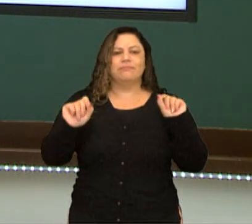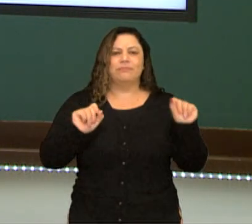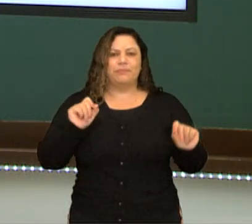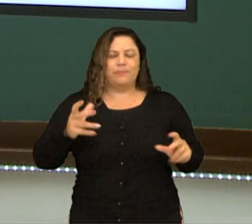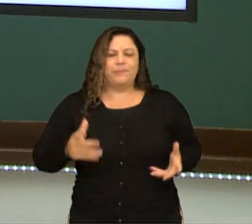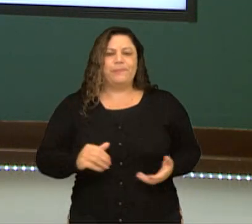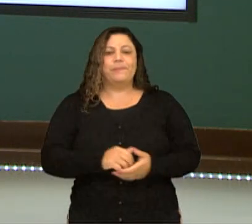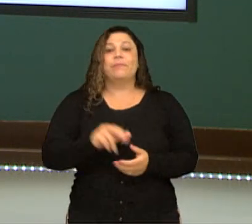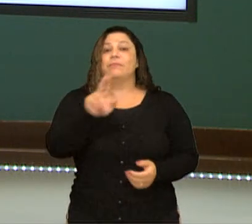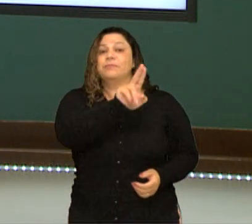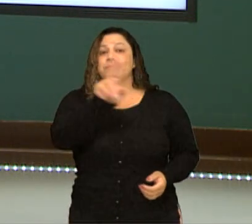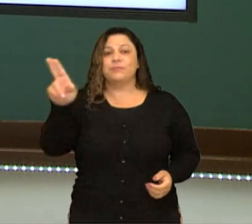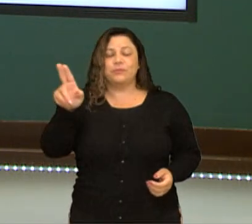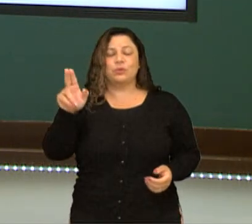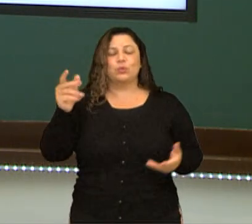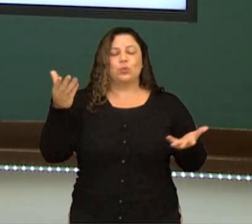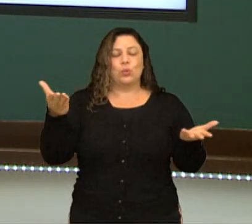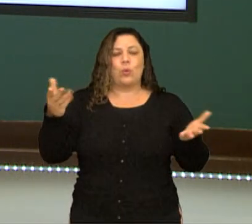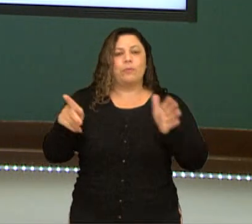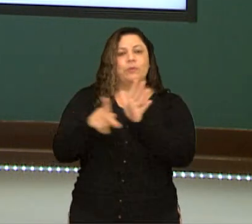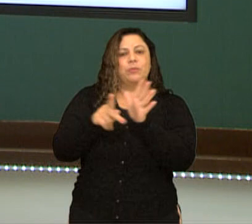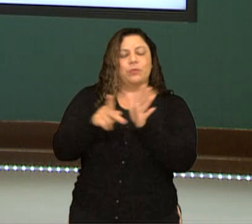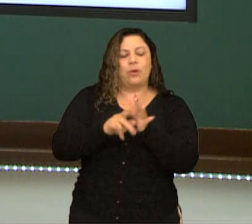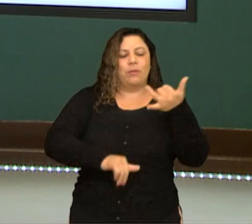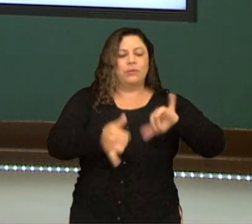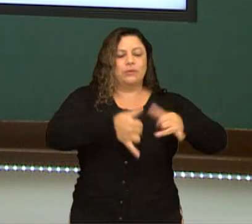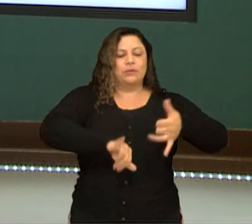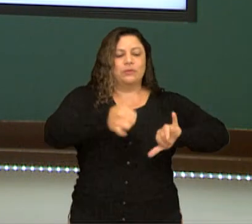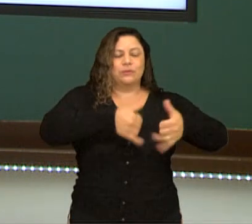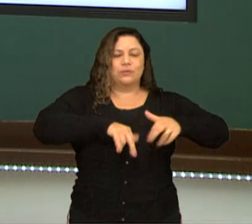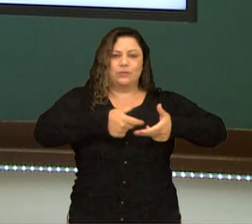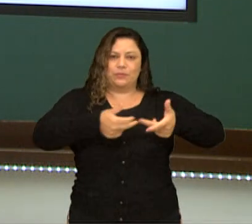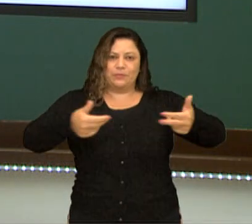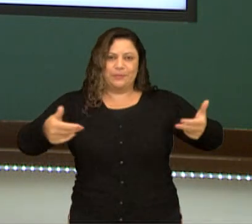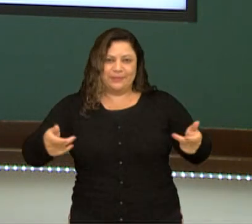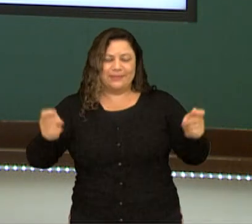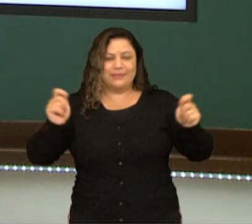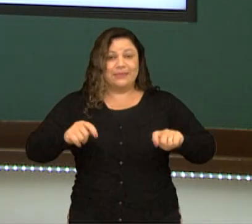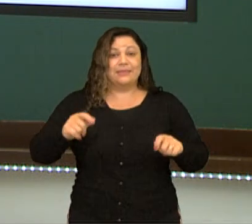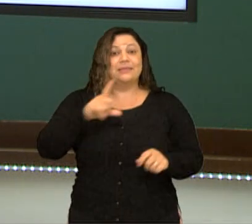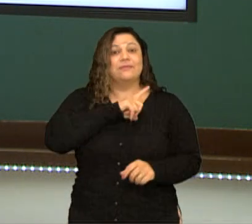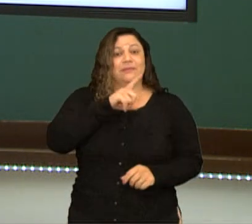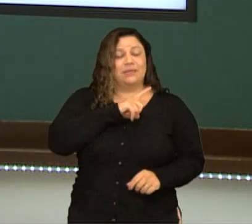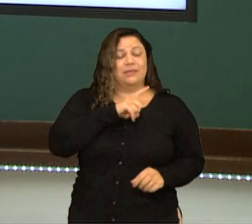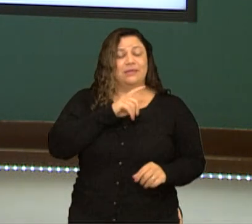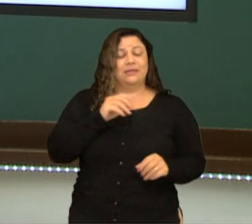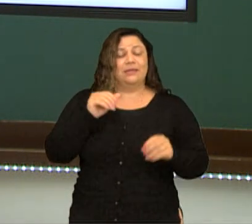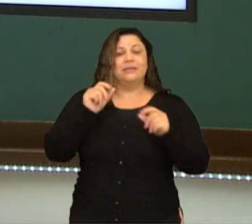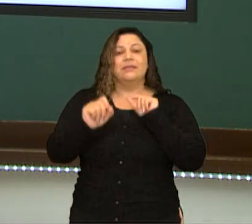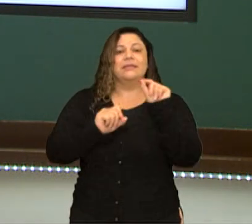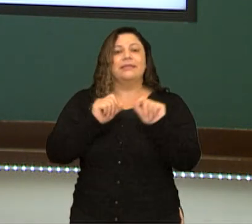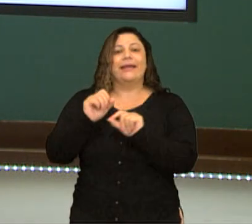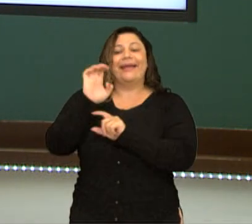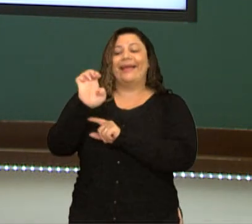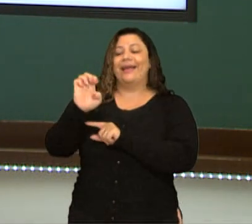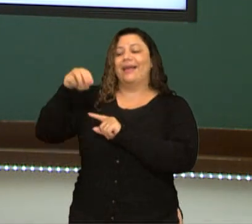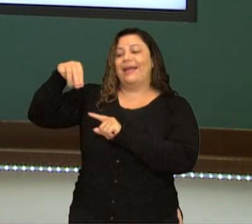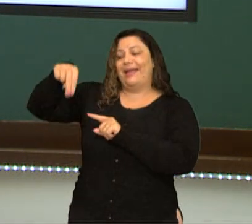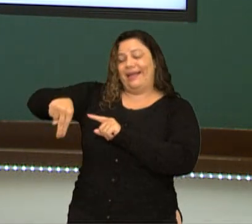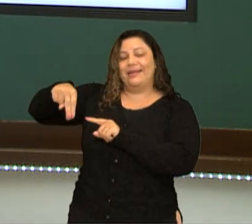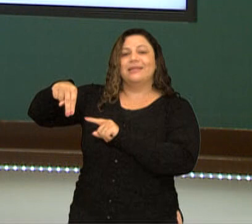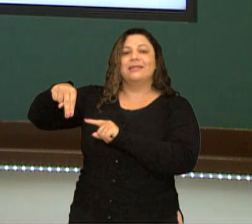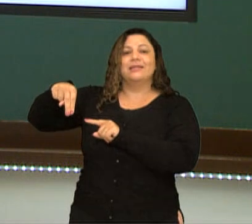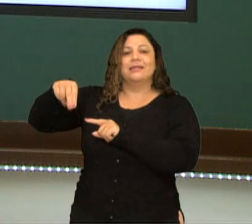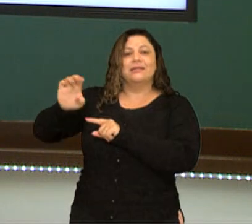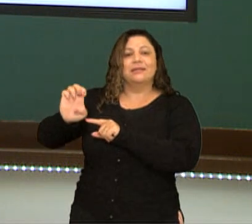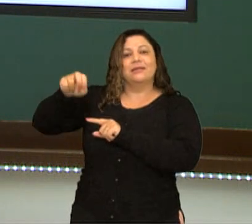a nomenclatura dessas substâncias enol vai ter o intermediário em, tá?